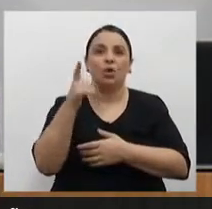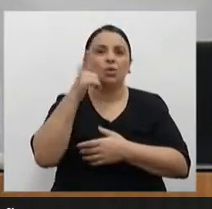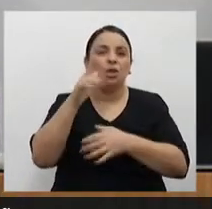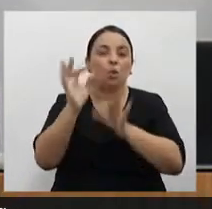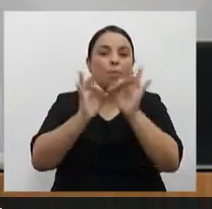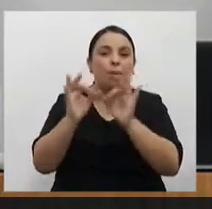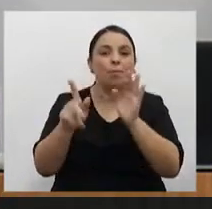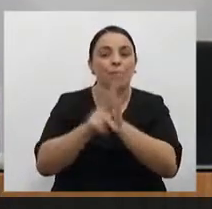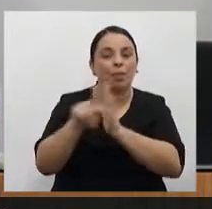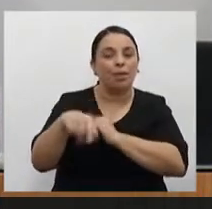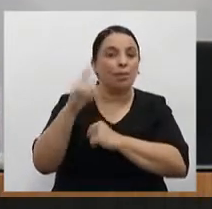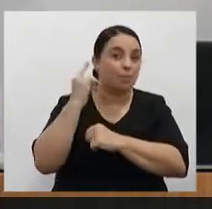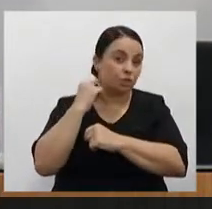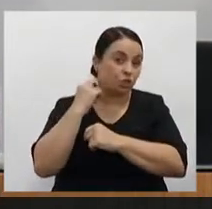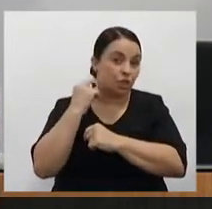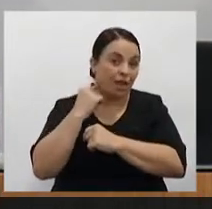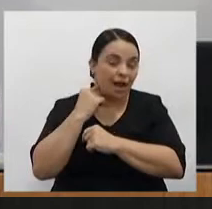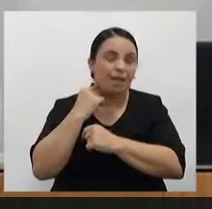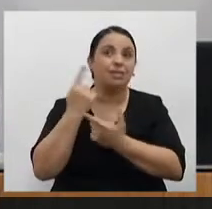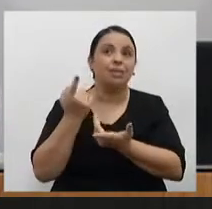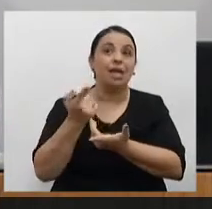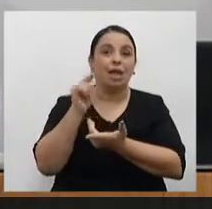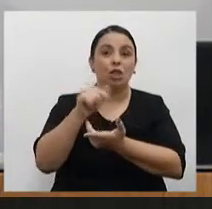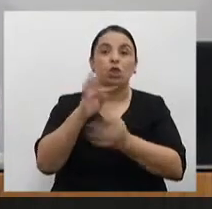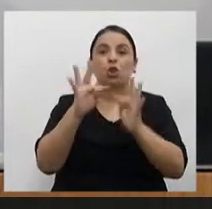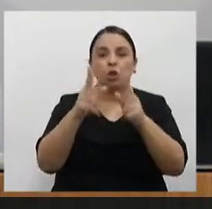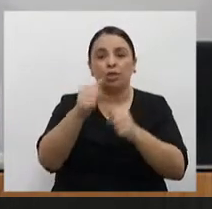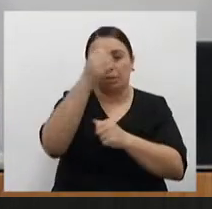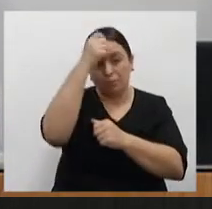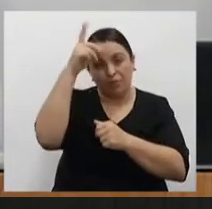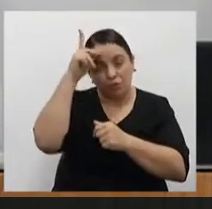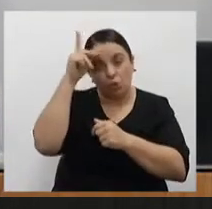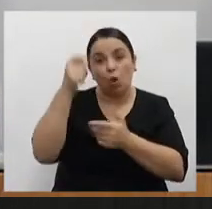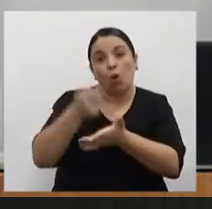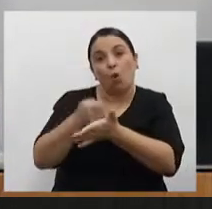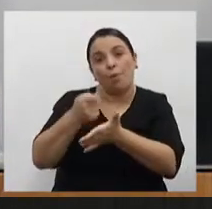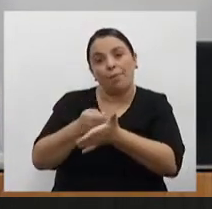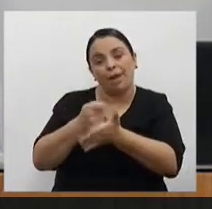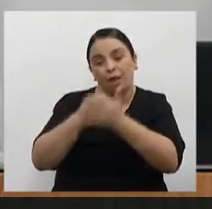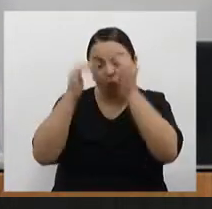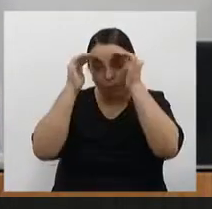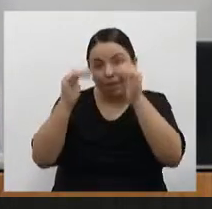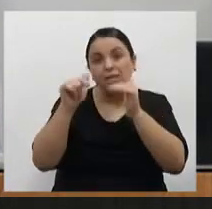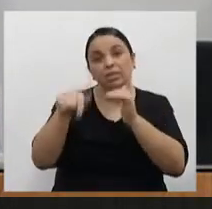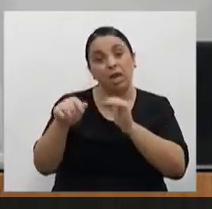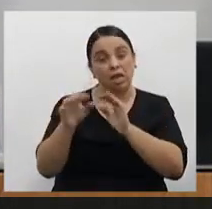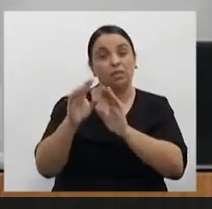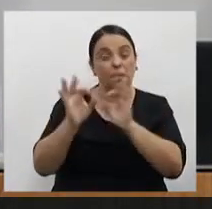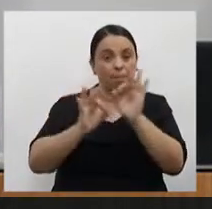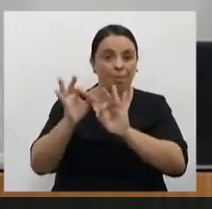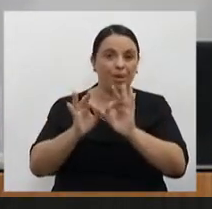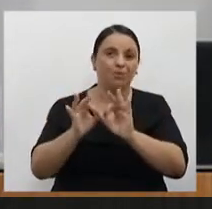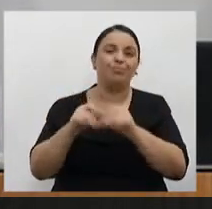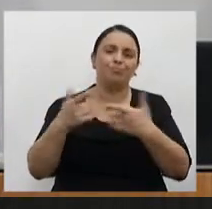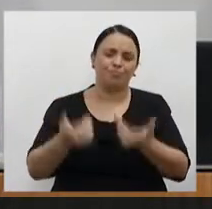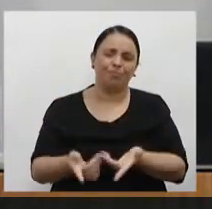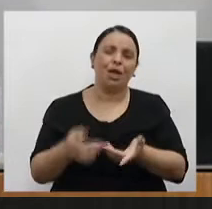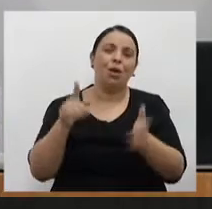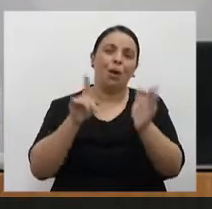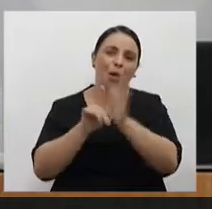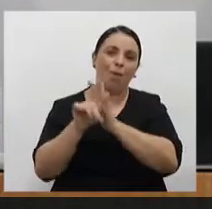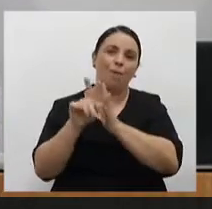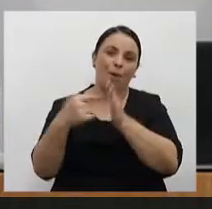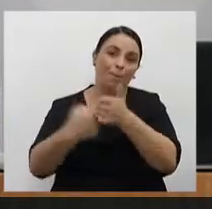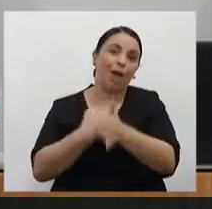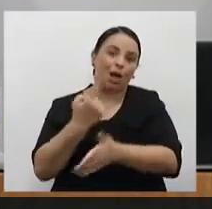os municípios são obrigados a seguir esse plano. Então, uma pergunta bem interessante que, ao final das participações aqui,